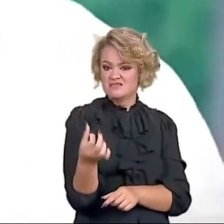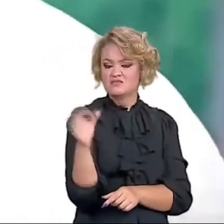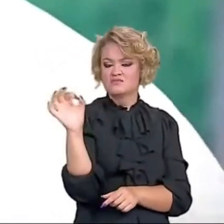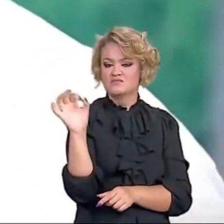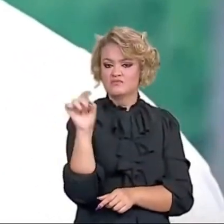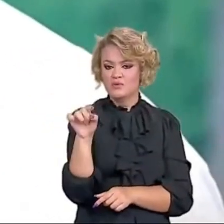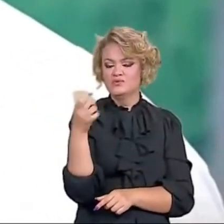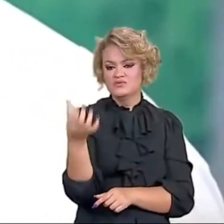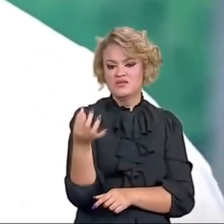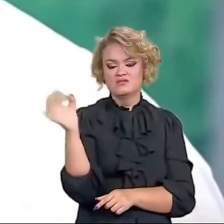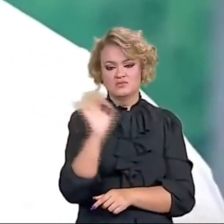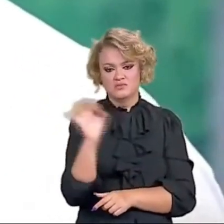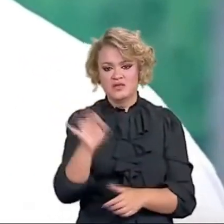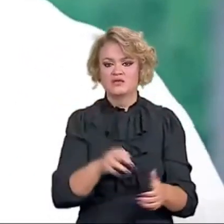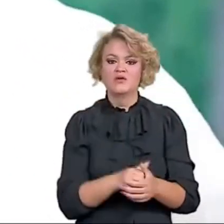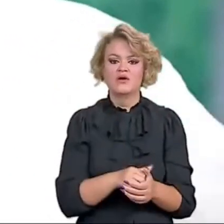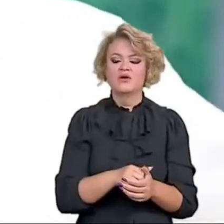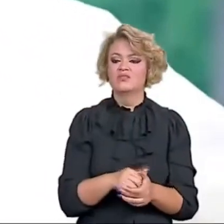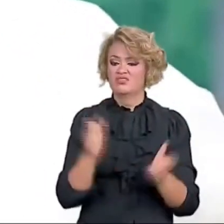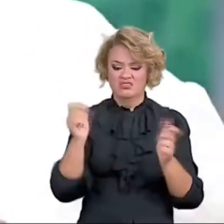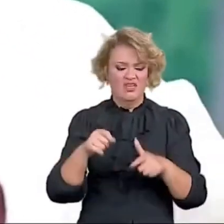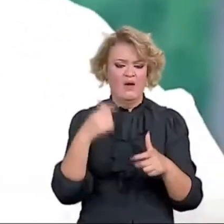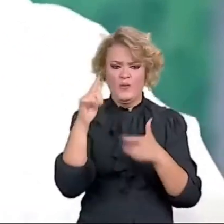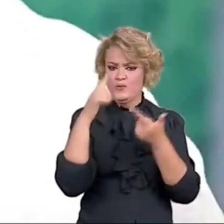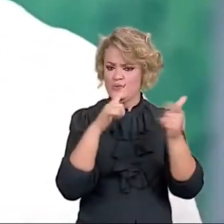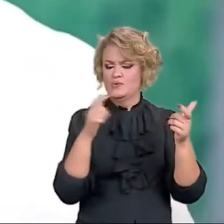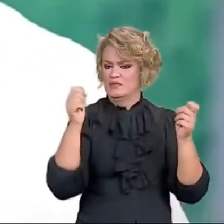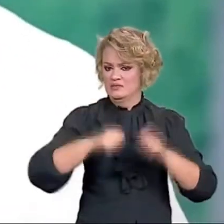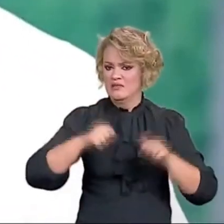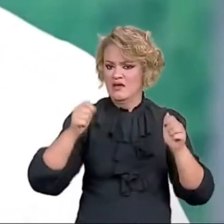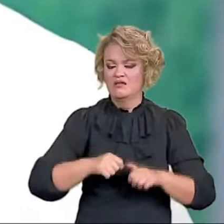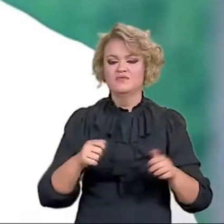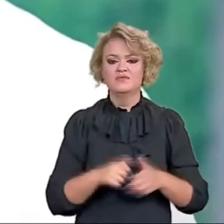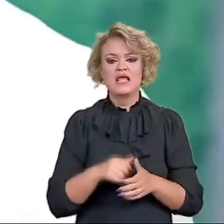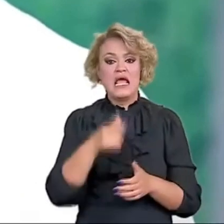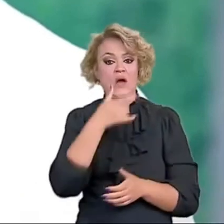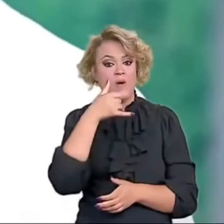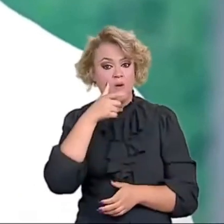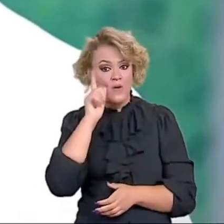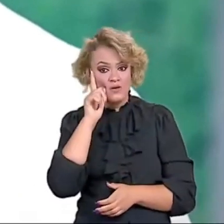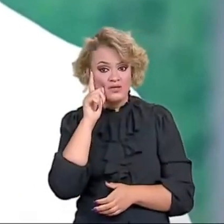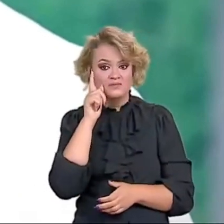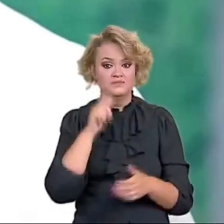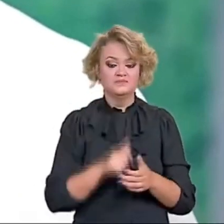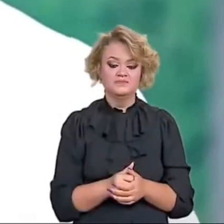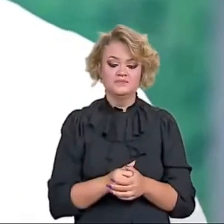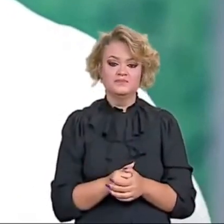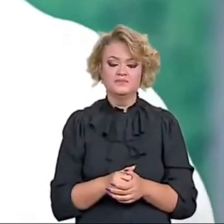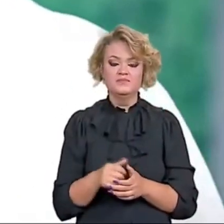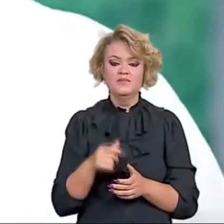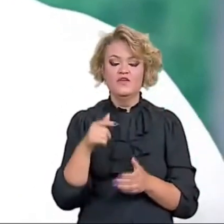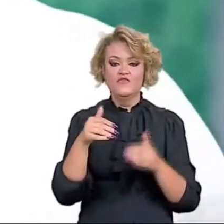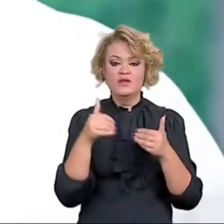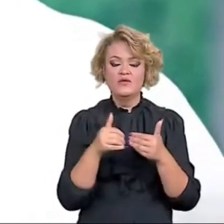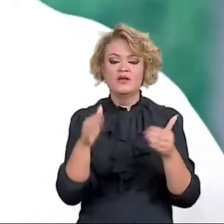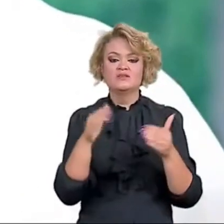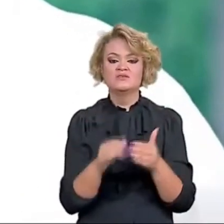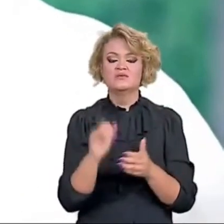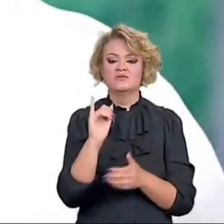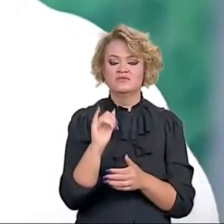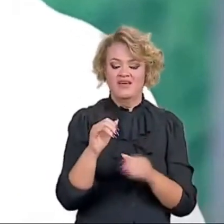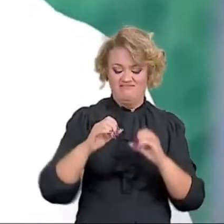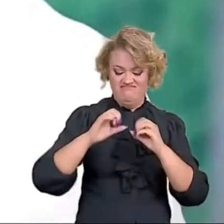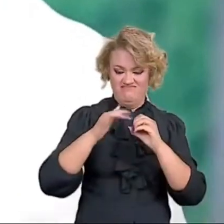36,6%. A gente pode fazer muito mais. Ontem, por exemplo, eu fui na inauguração da Infovia, eu vi um número